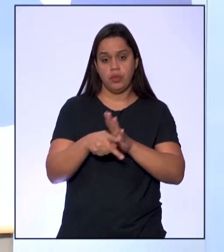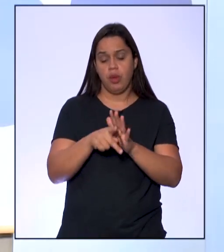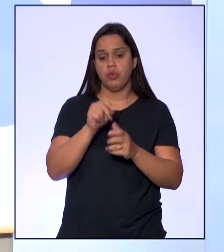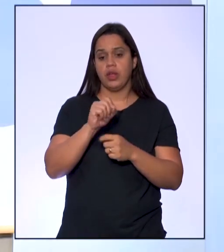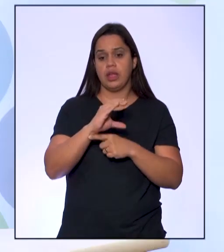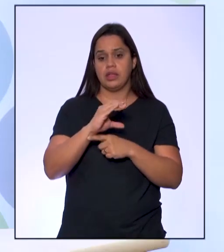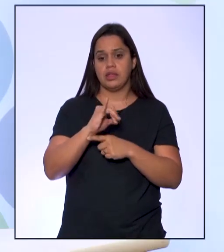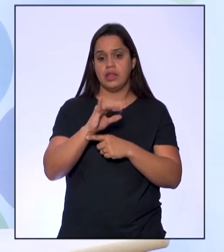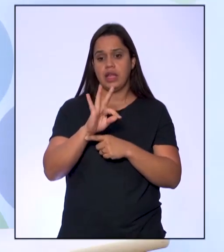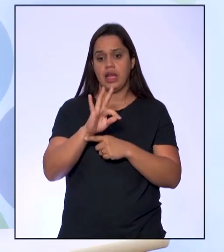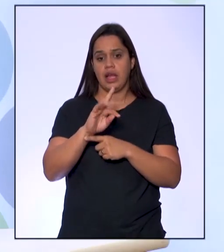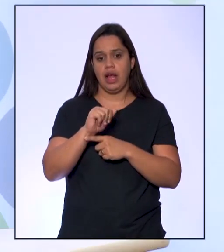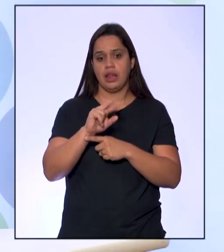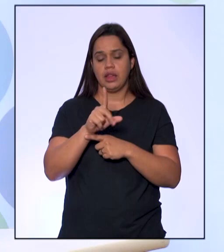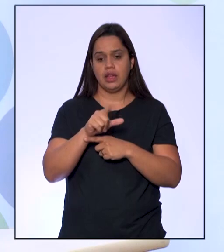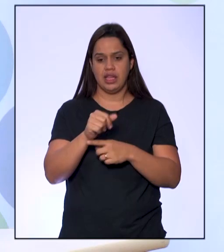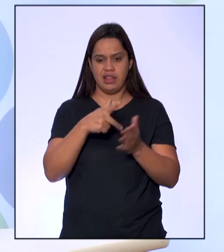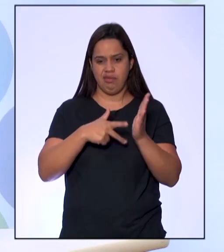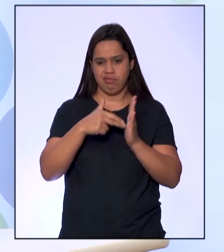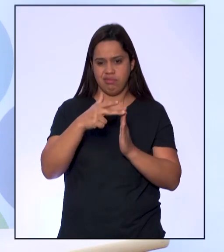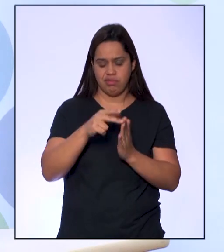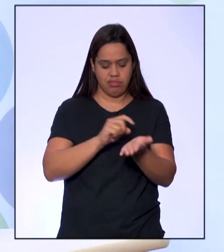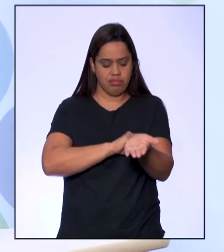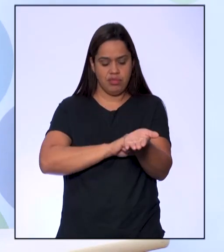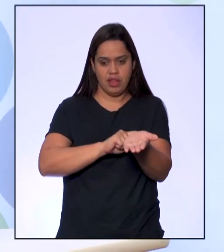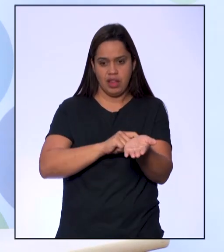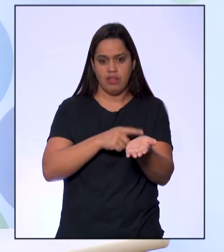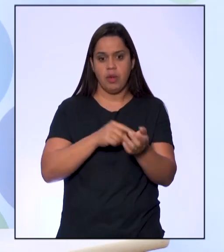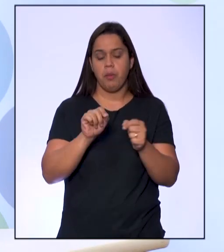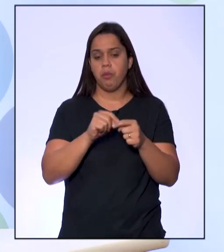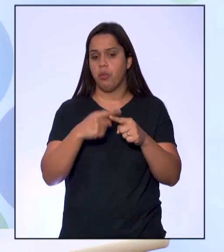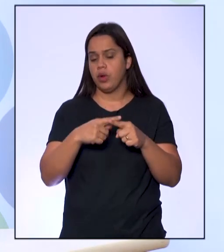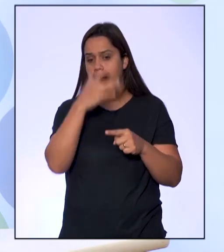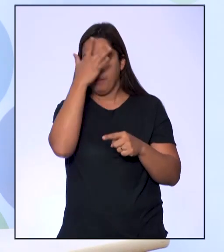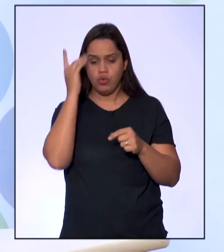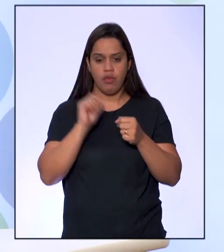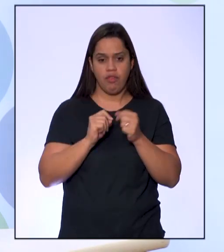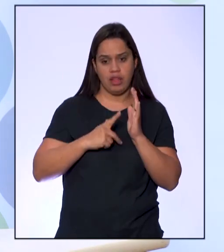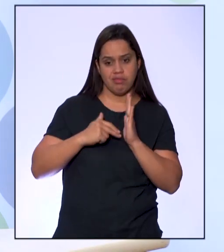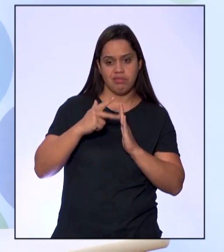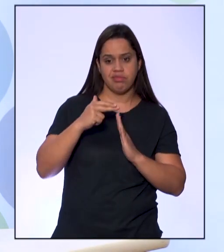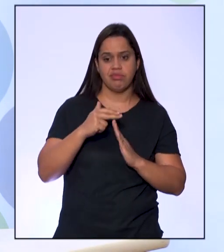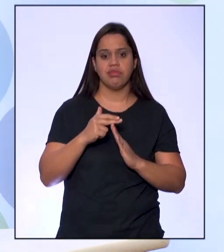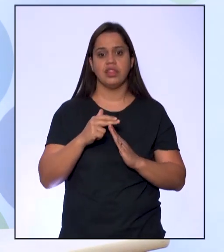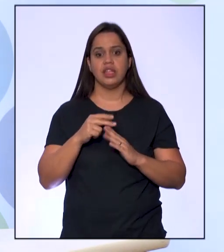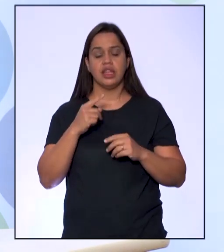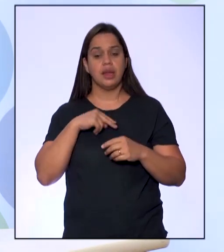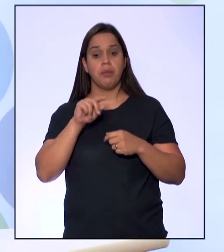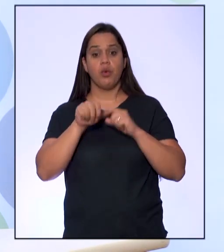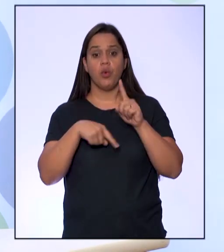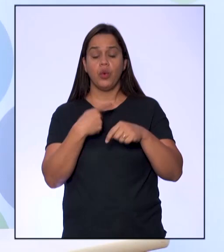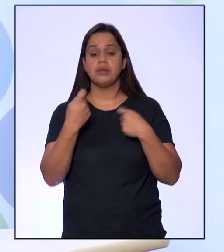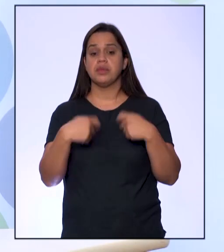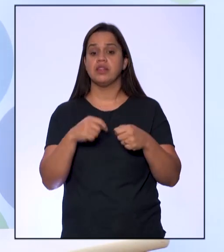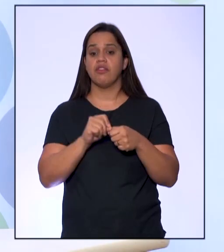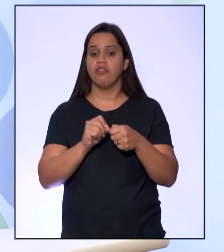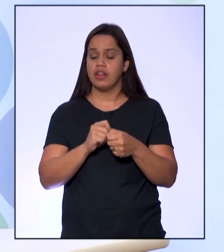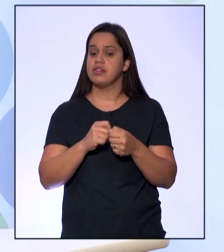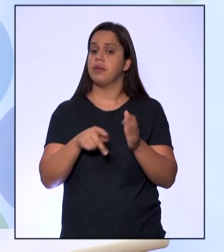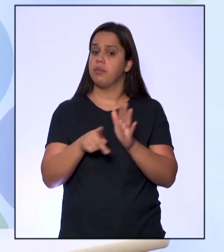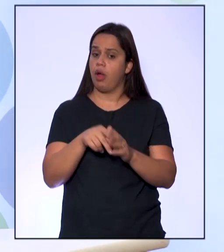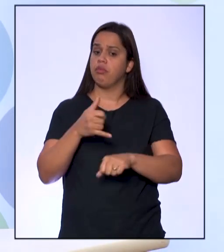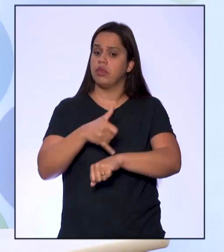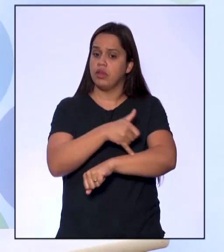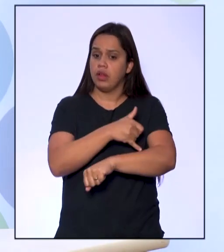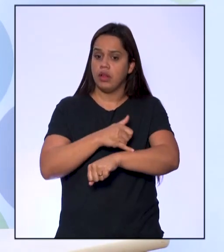Ele traz isso, porque muitas pessoas fazem cirurgia e precisam fazer uma tatuagem para cobrir a cicatriz. E